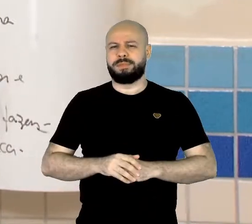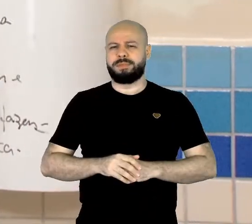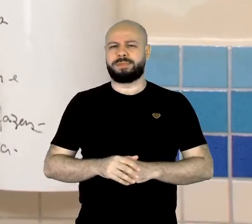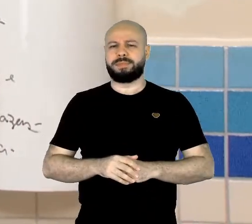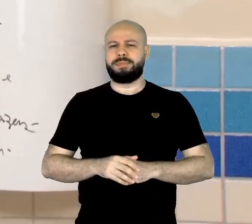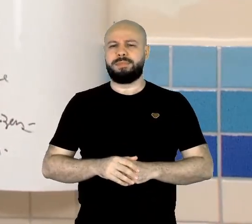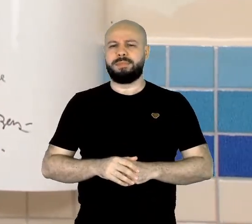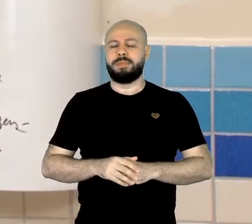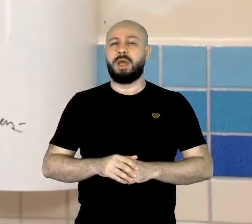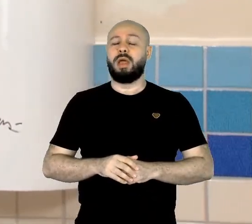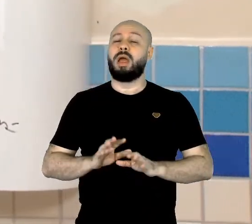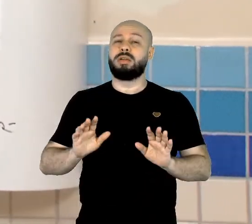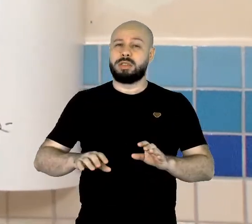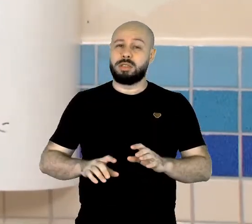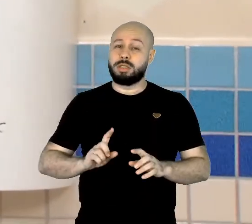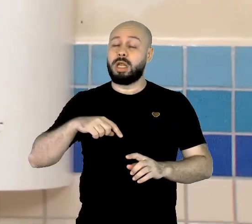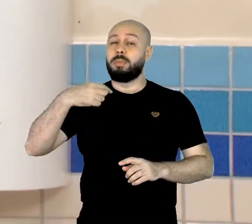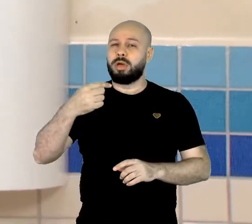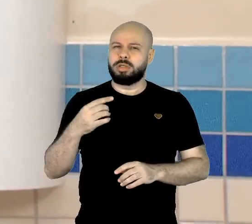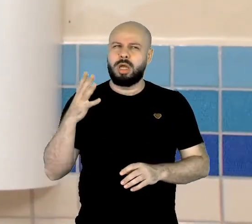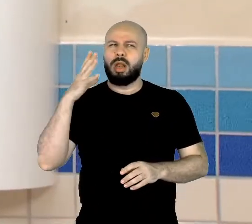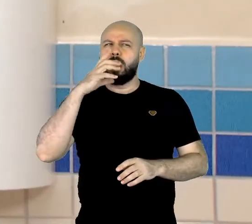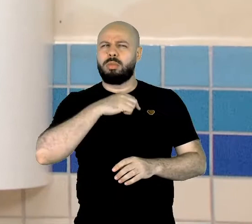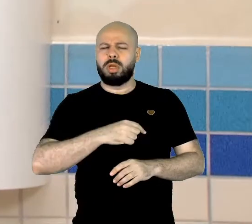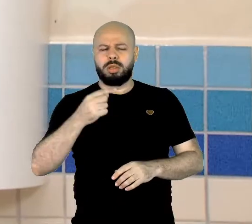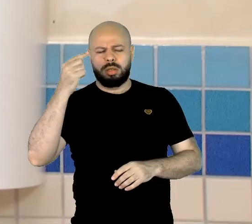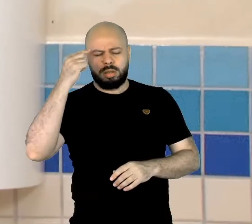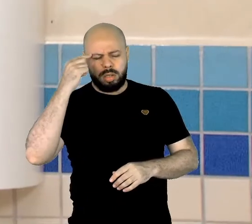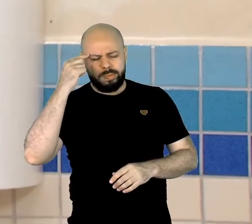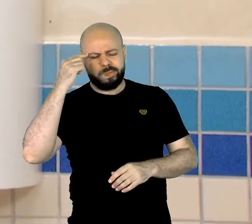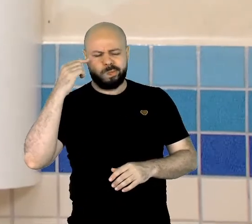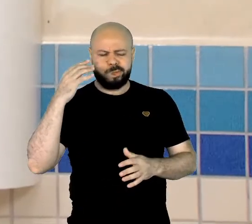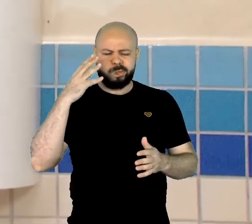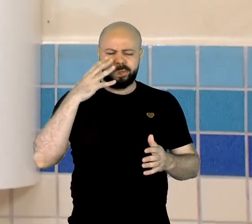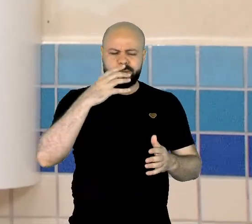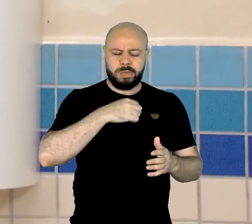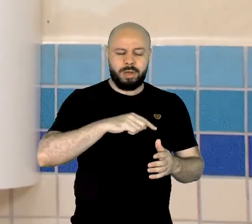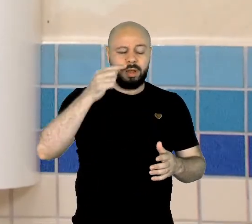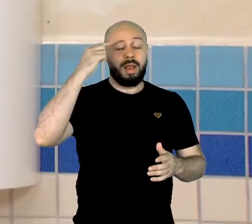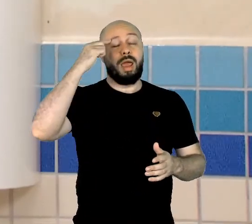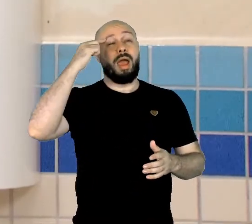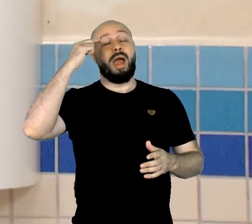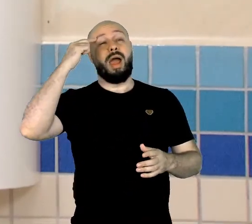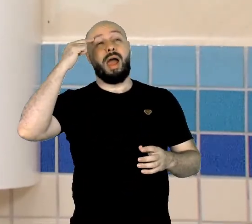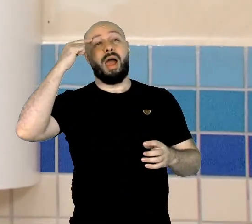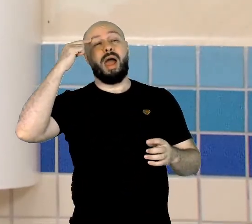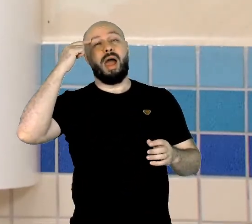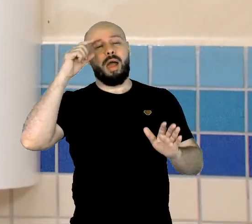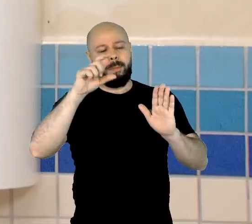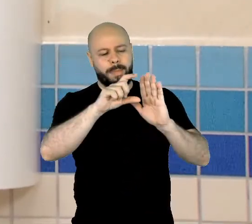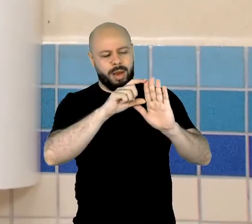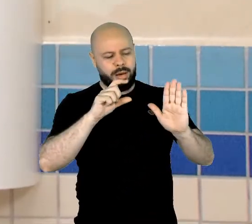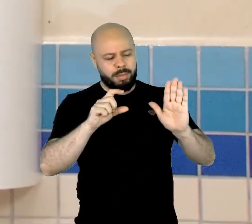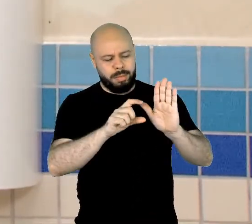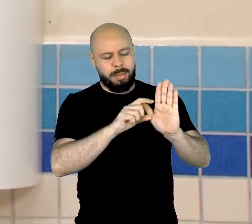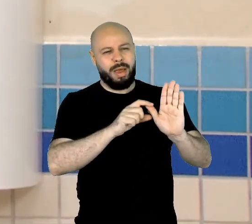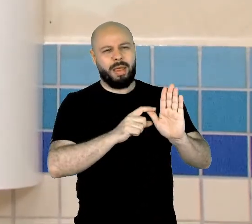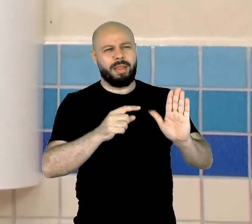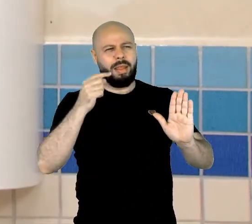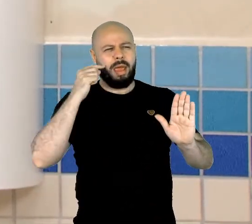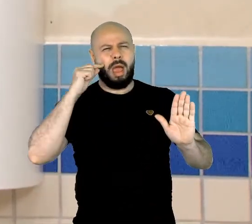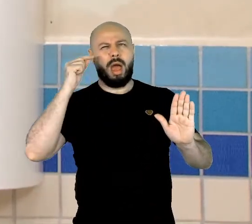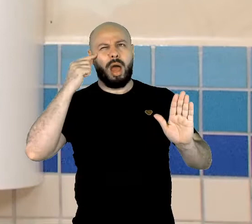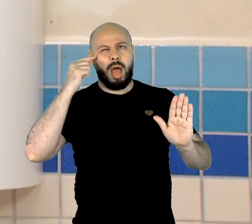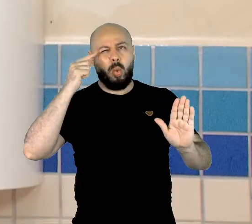uma leitura lenta para descobrir a ideia-chave ou tópico de cada parágrafo, utilizando o sublinhado. Então, quando eu acho